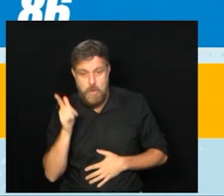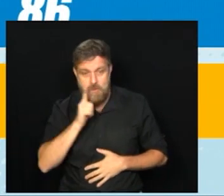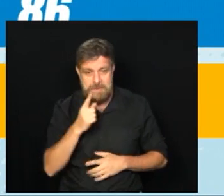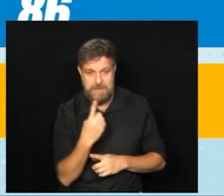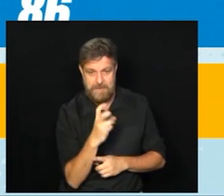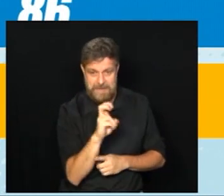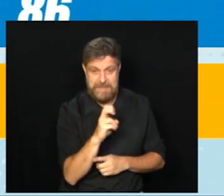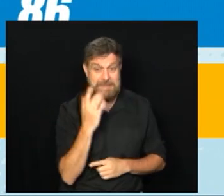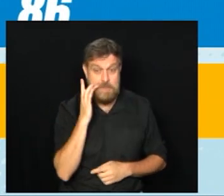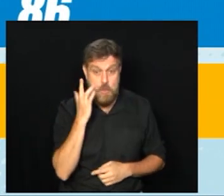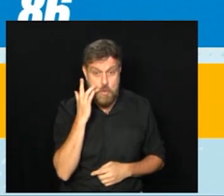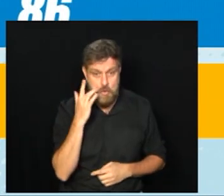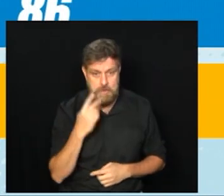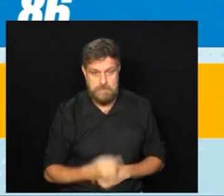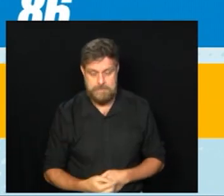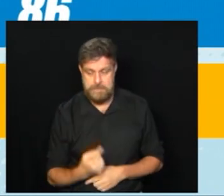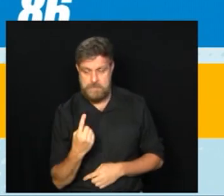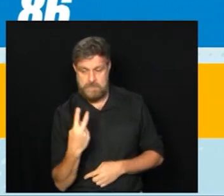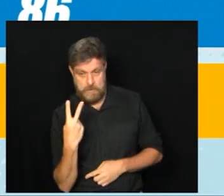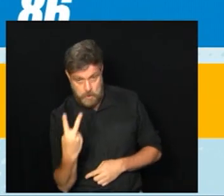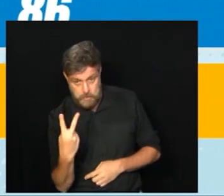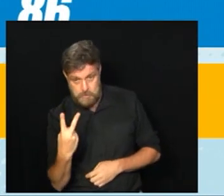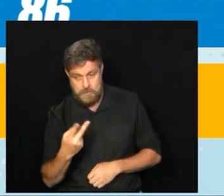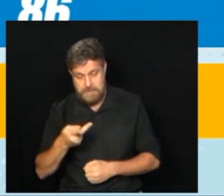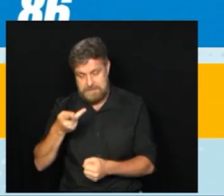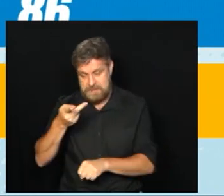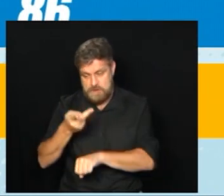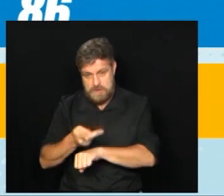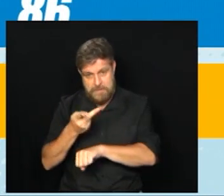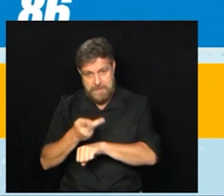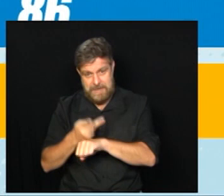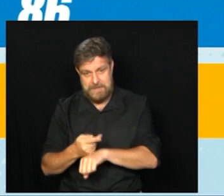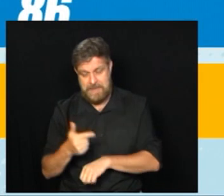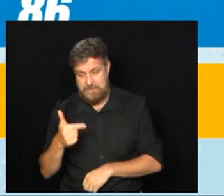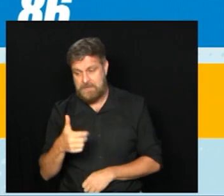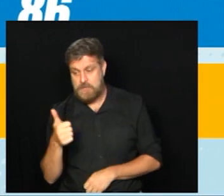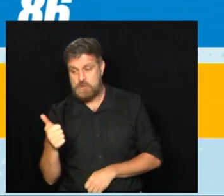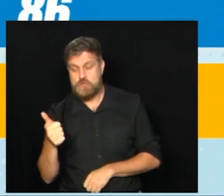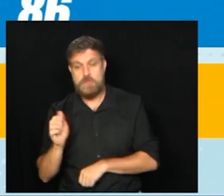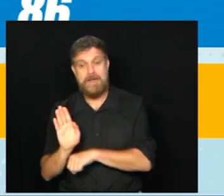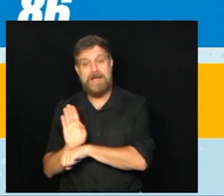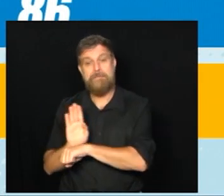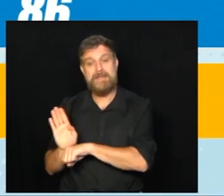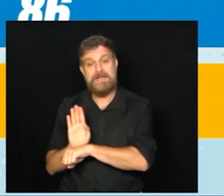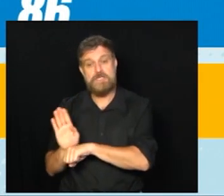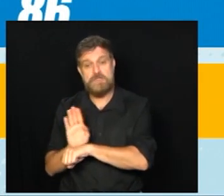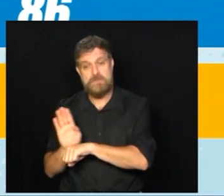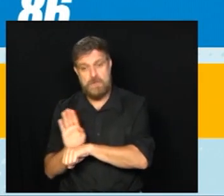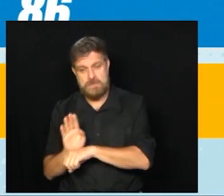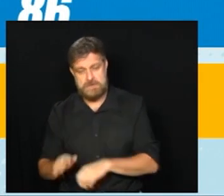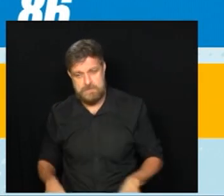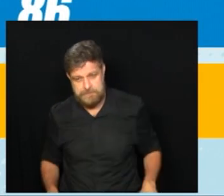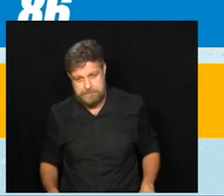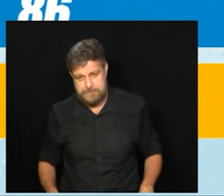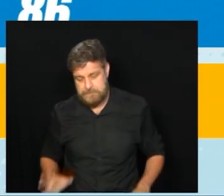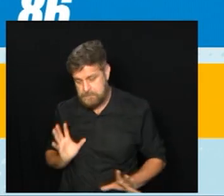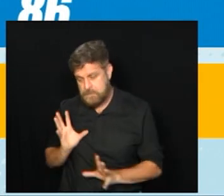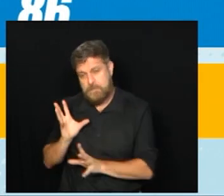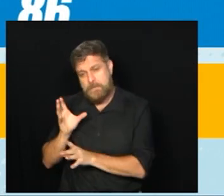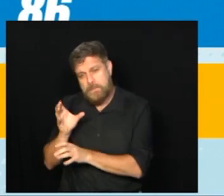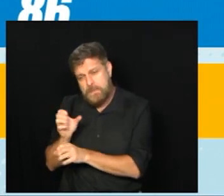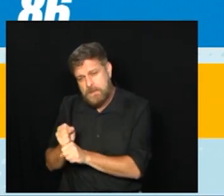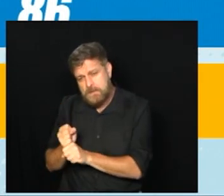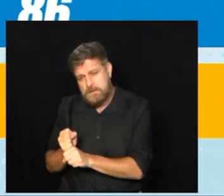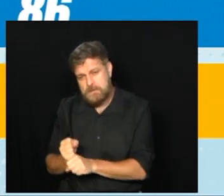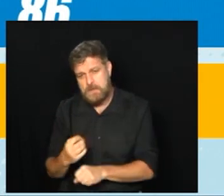15 medalhas de ouro, 12 medalhas de prata e 21 medalhas de bronze, totalizando